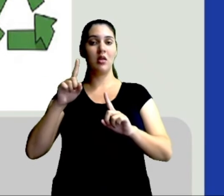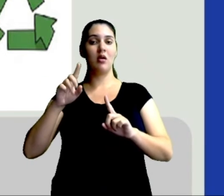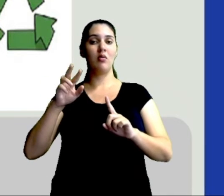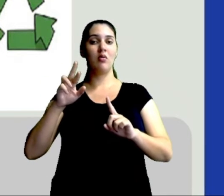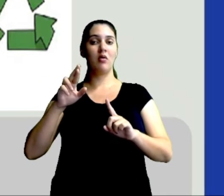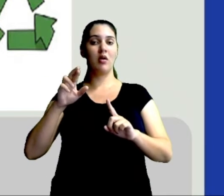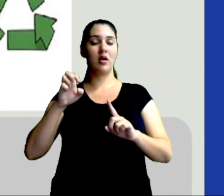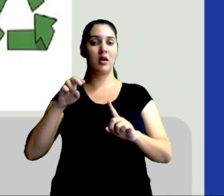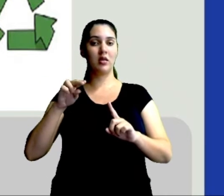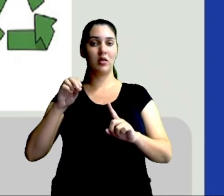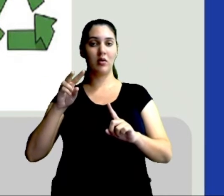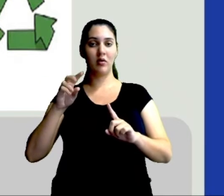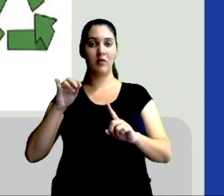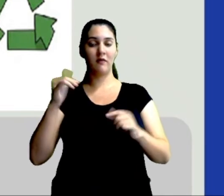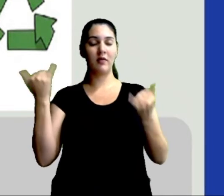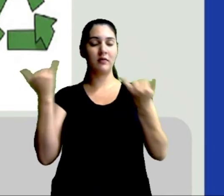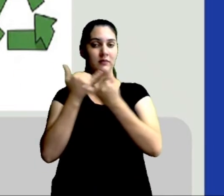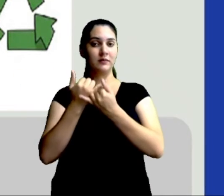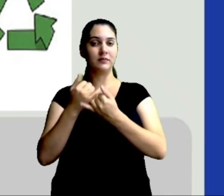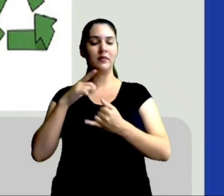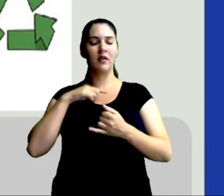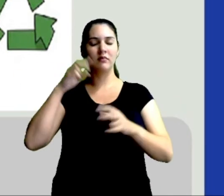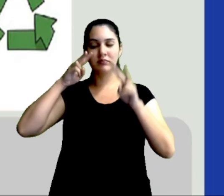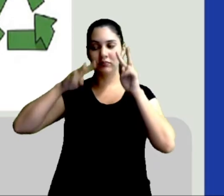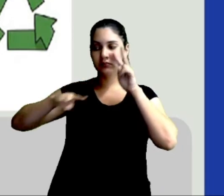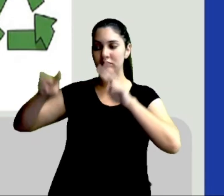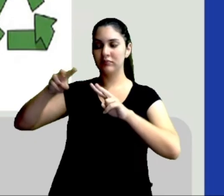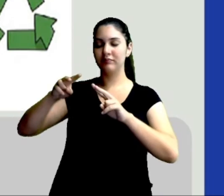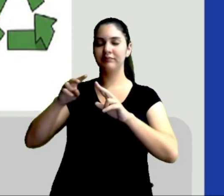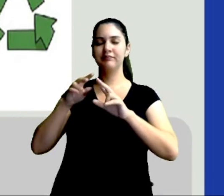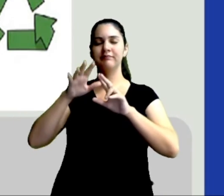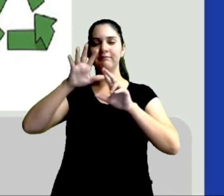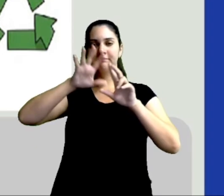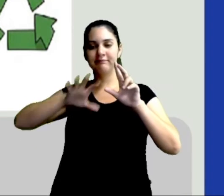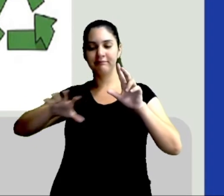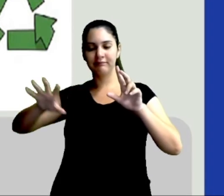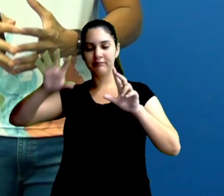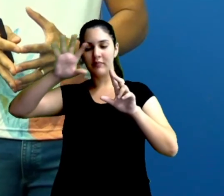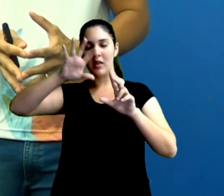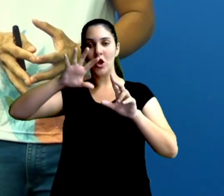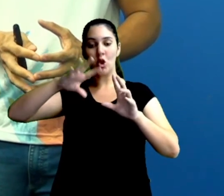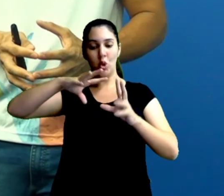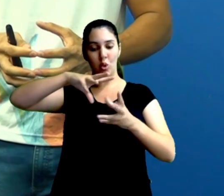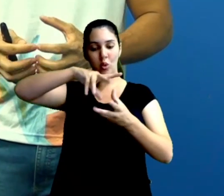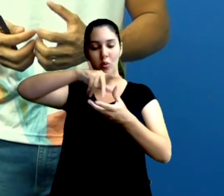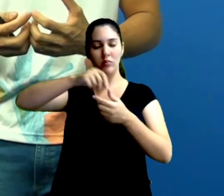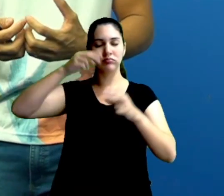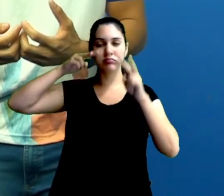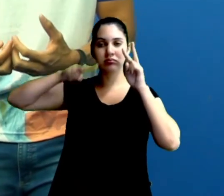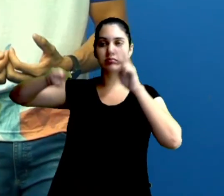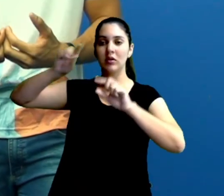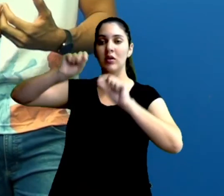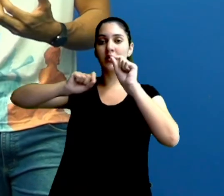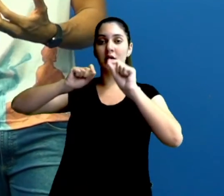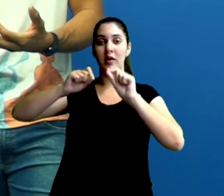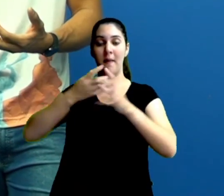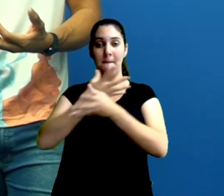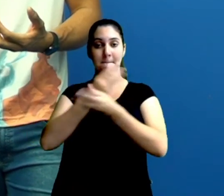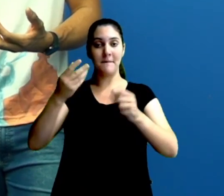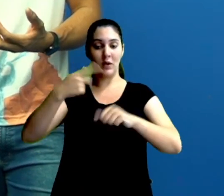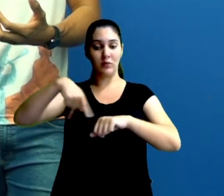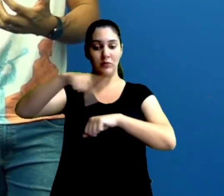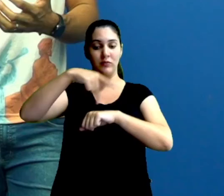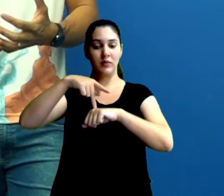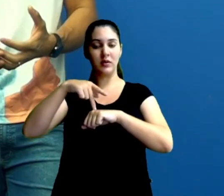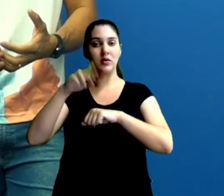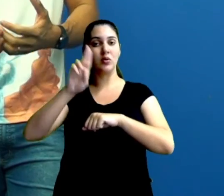Quando a gente vai olhar um panorama do planeta, do nosso universo, a gente vai observar que a maioria dos